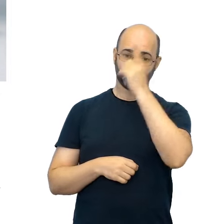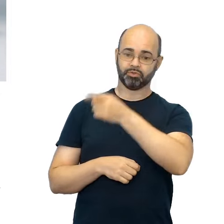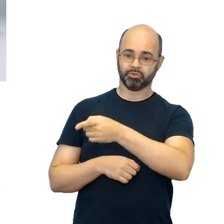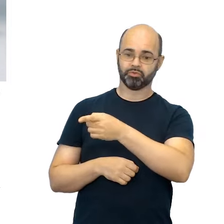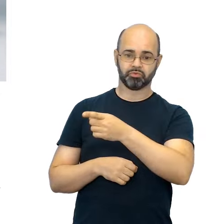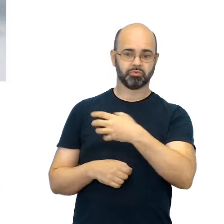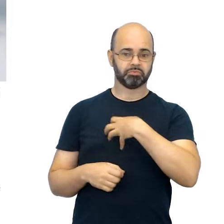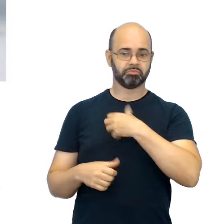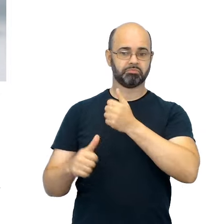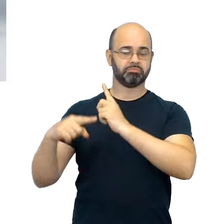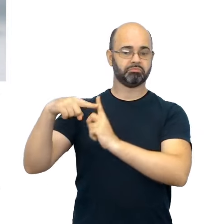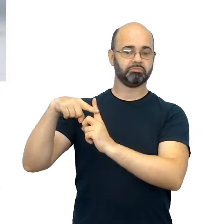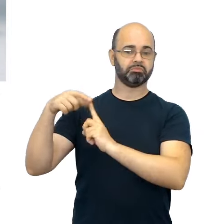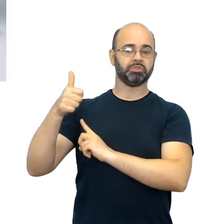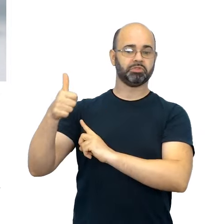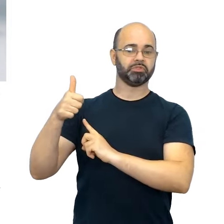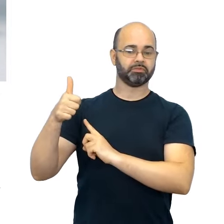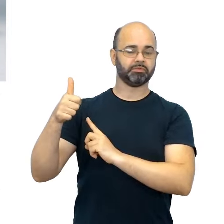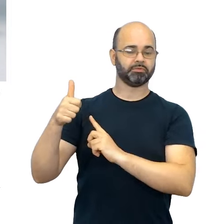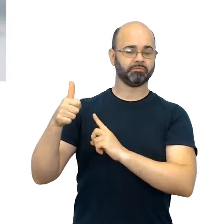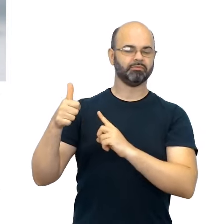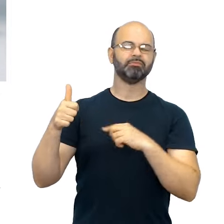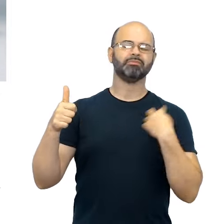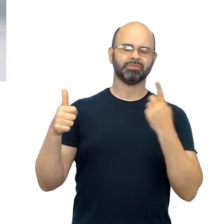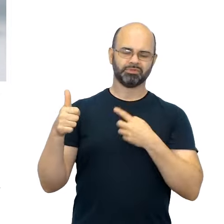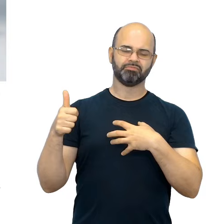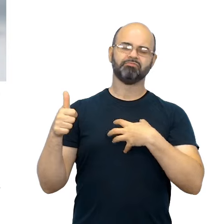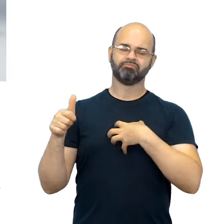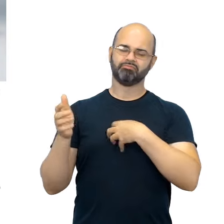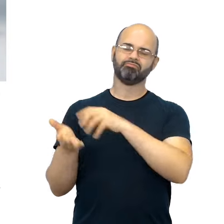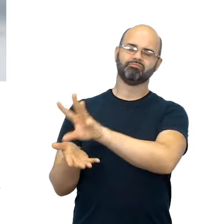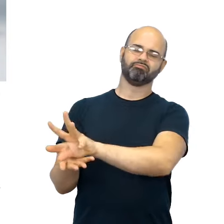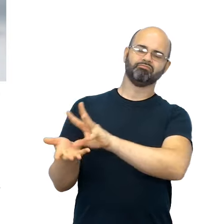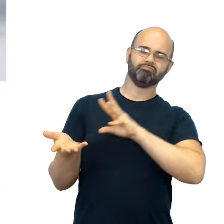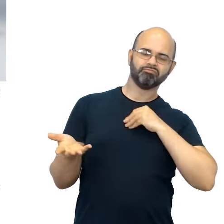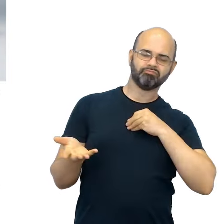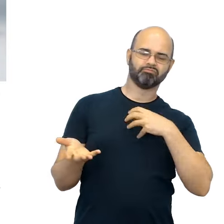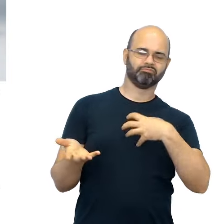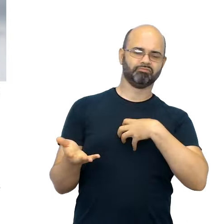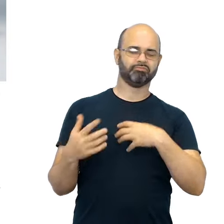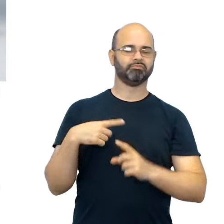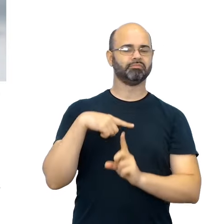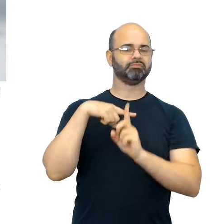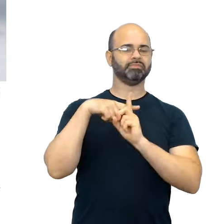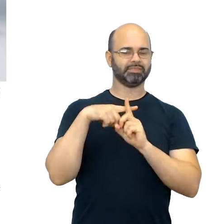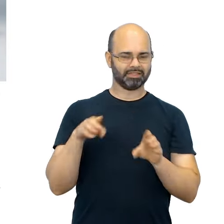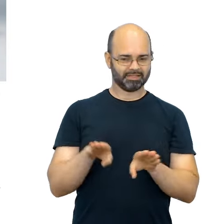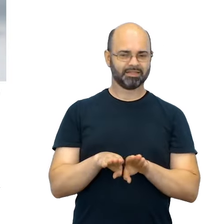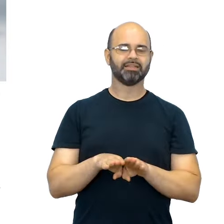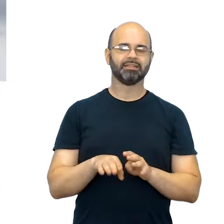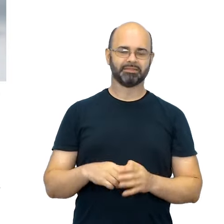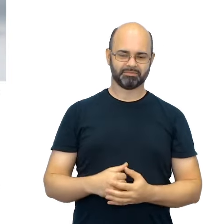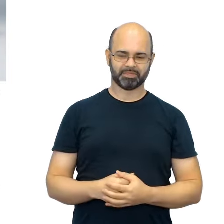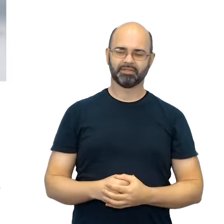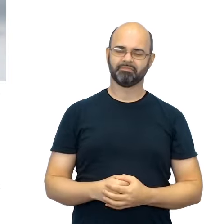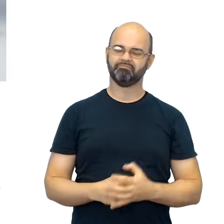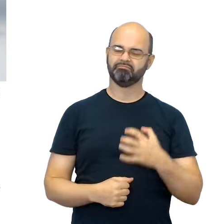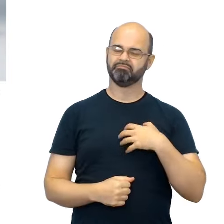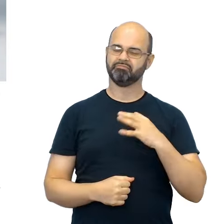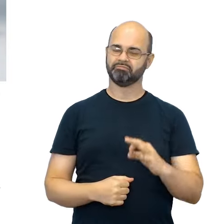emocionalmente positivas, é bem provável que nós também teremos um processo diário aí positivo nesse dia. Mas